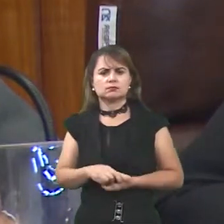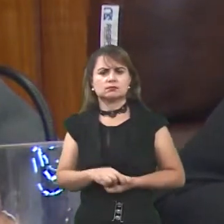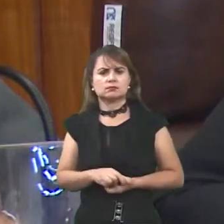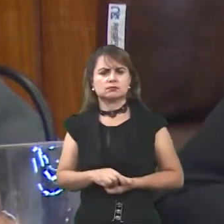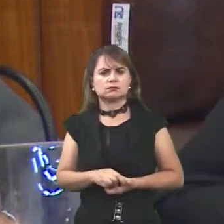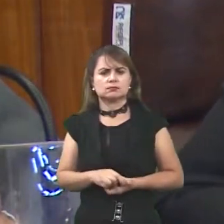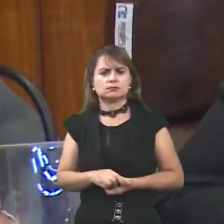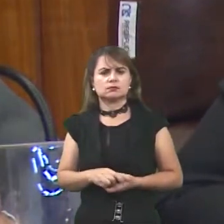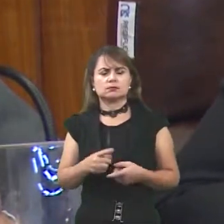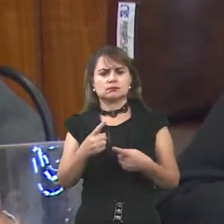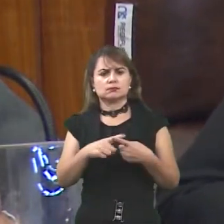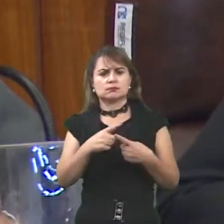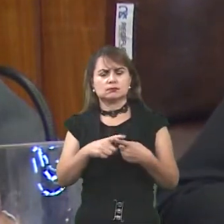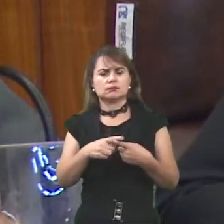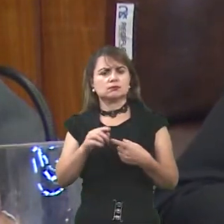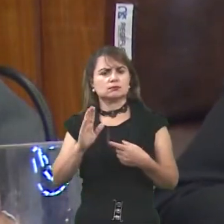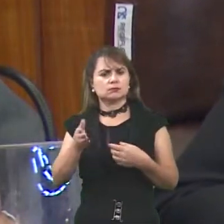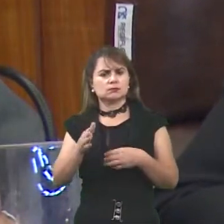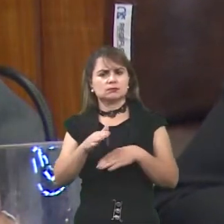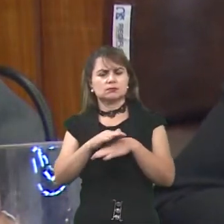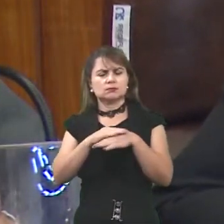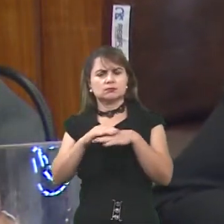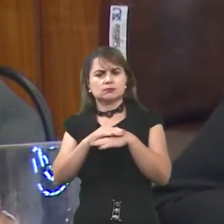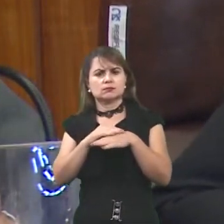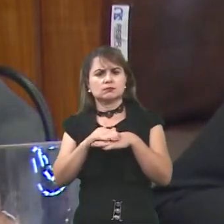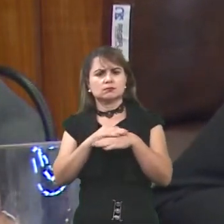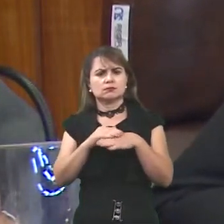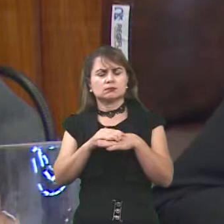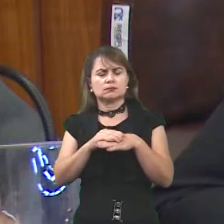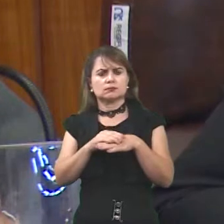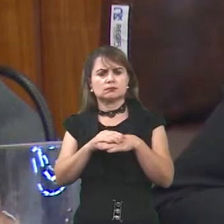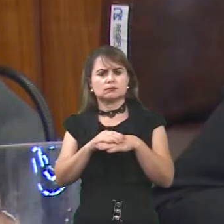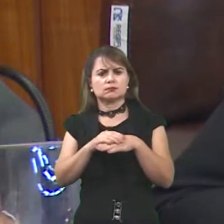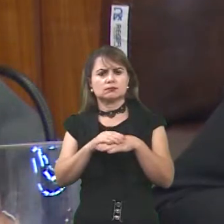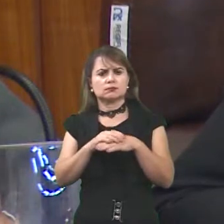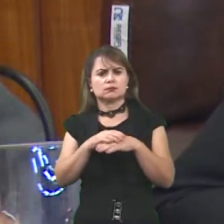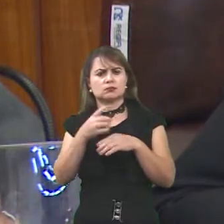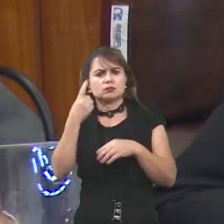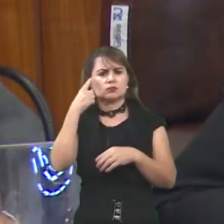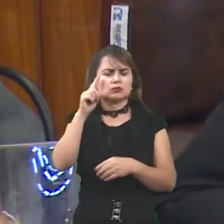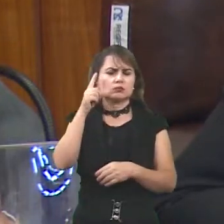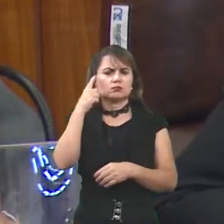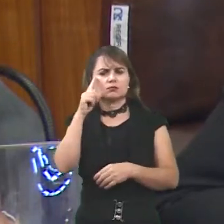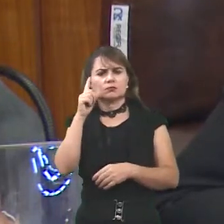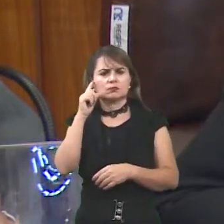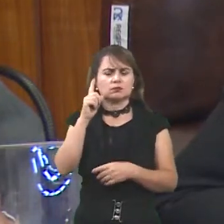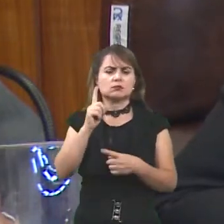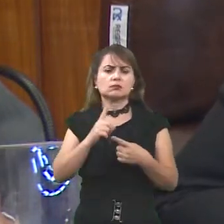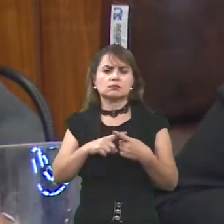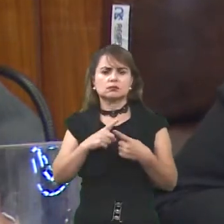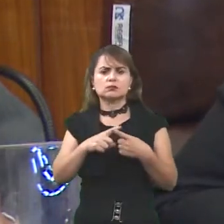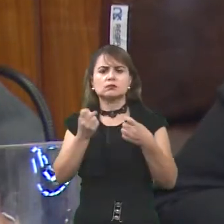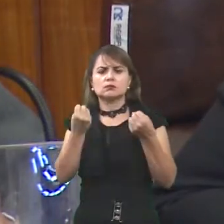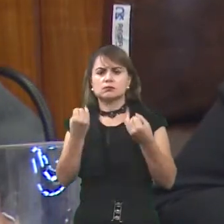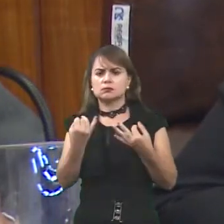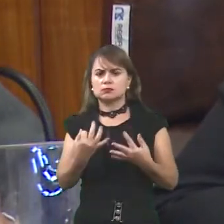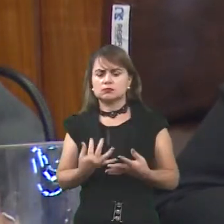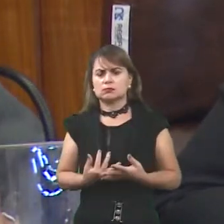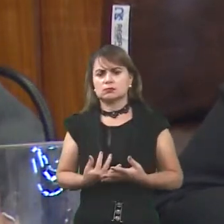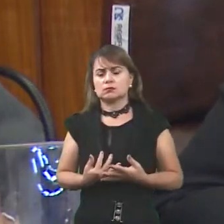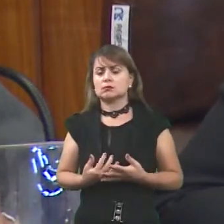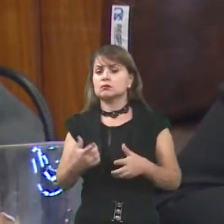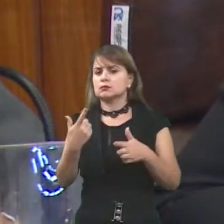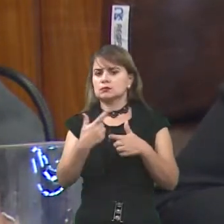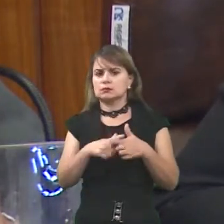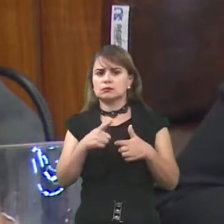pedido foi aprovado contra 2 votos. Mas eu fiquei em dúvida por quê. Eu posso falar para Vossa Excelência um problema que eu achei aqui